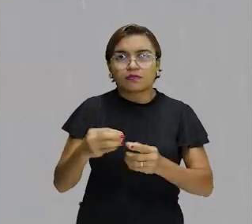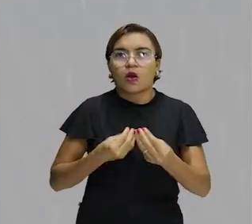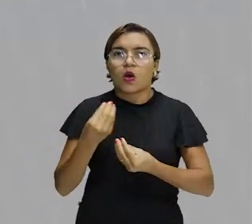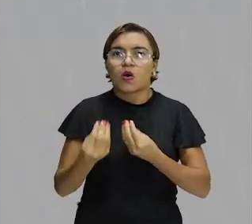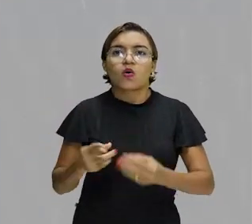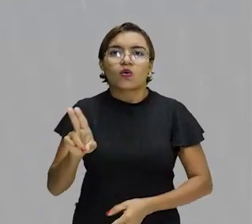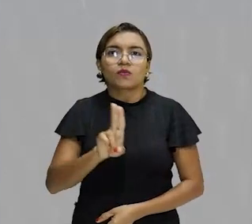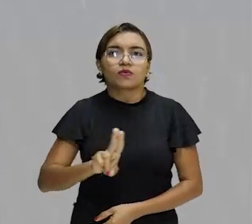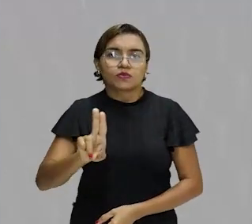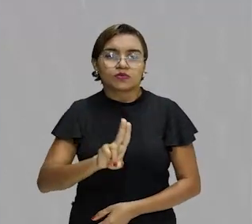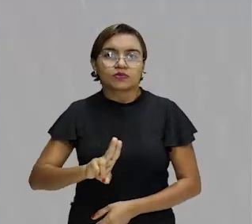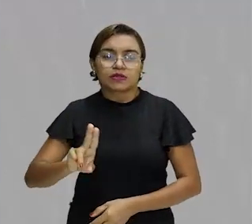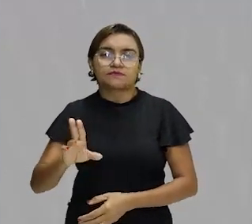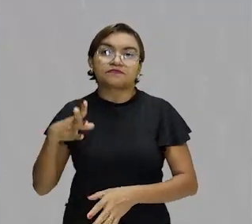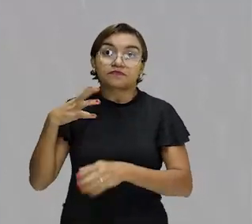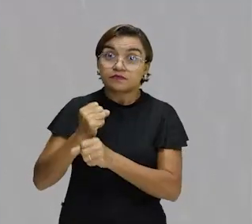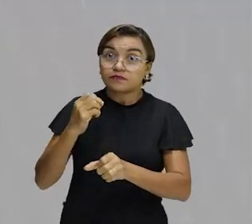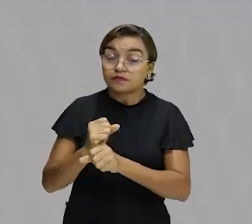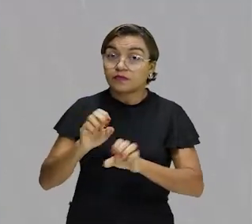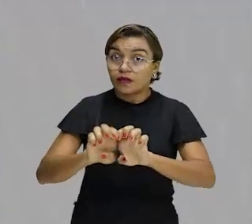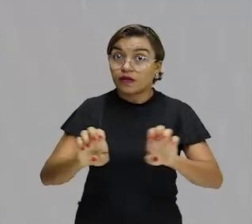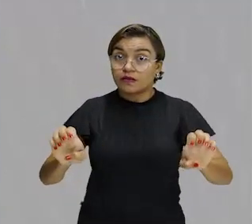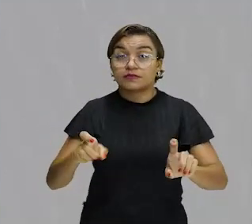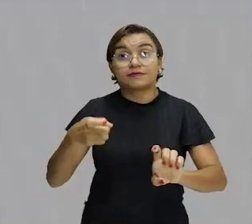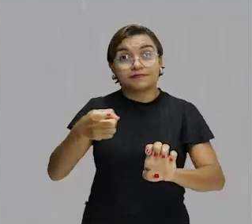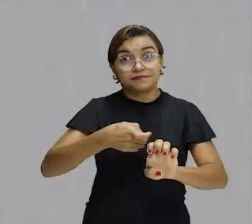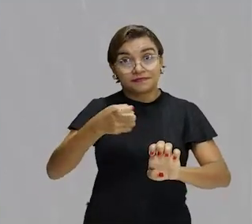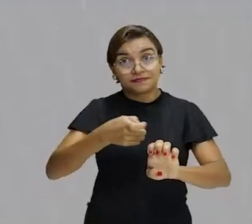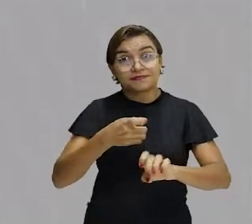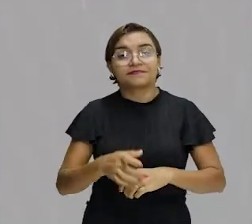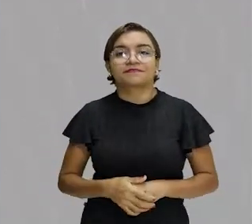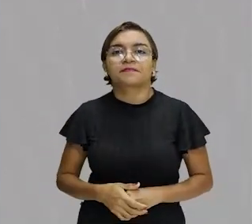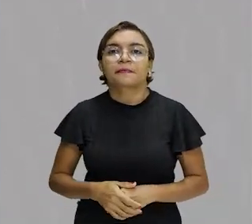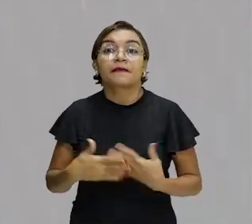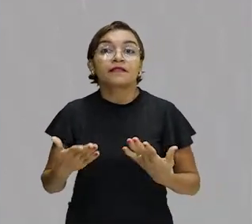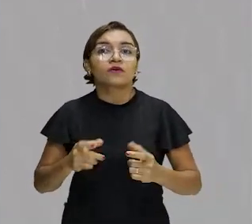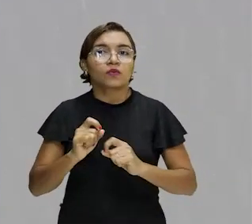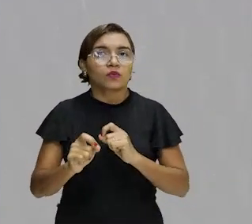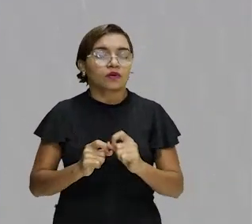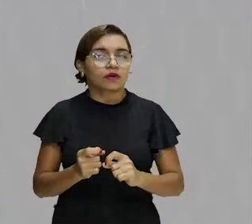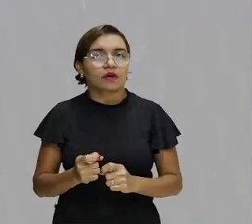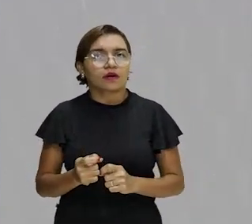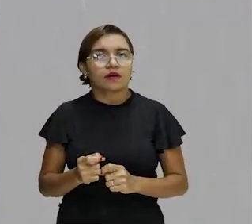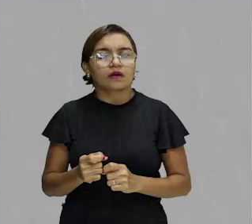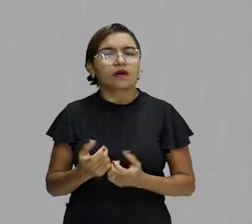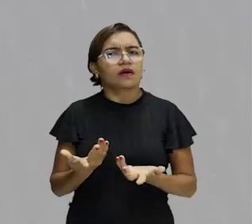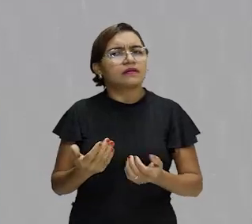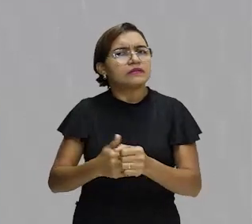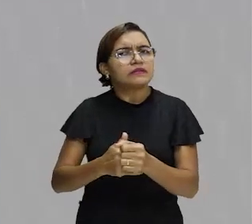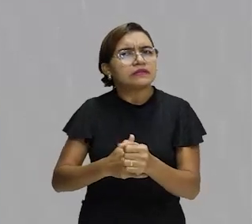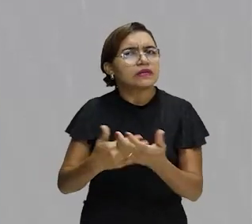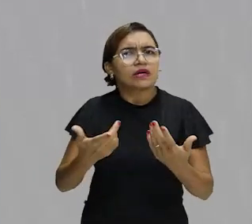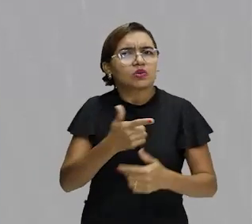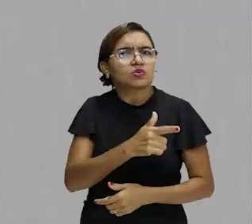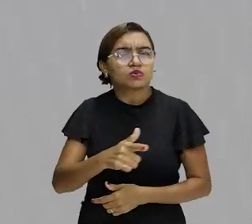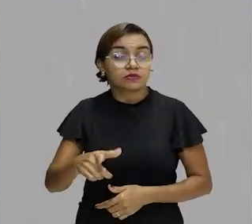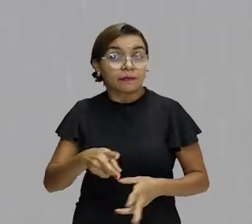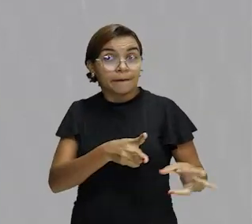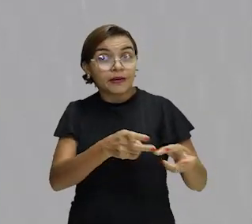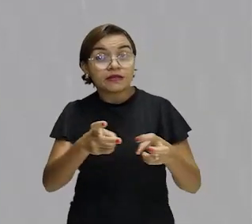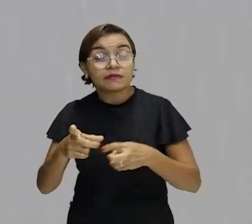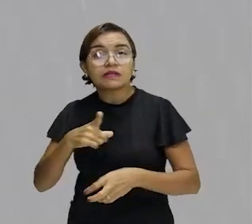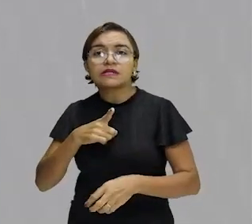falando exclusivamente de função logarítmica, todos esses conceitos já estão muito claros na sua mente. Tá? E é